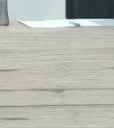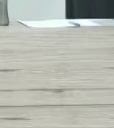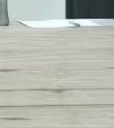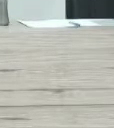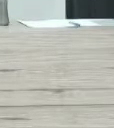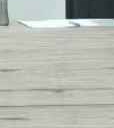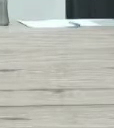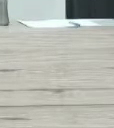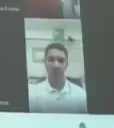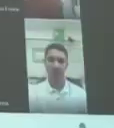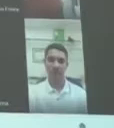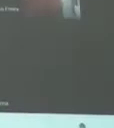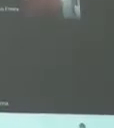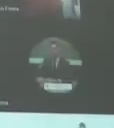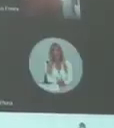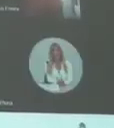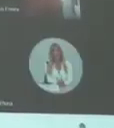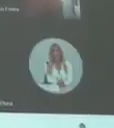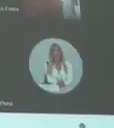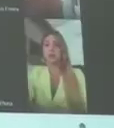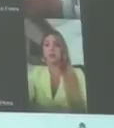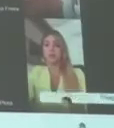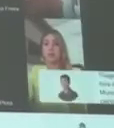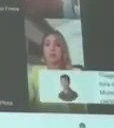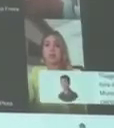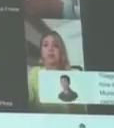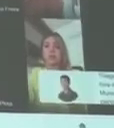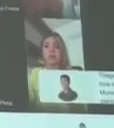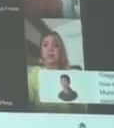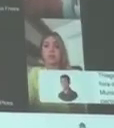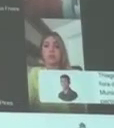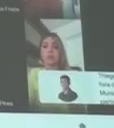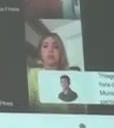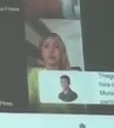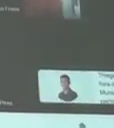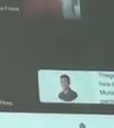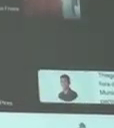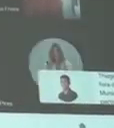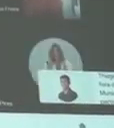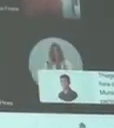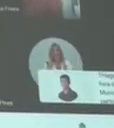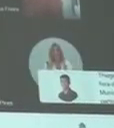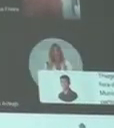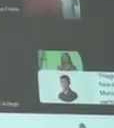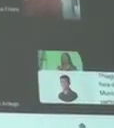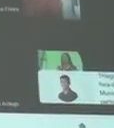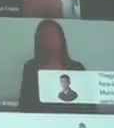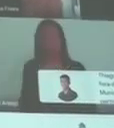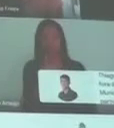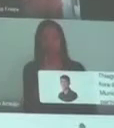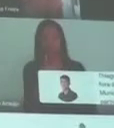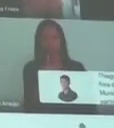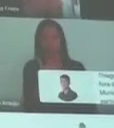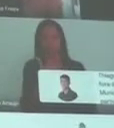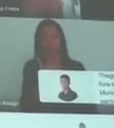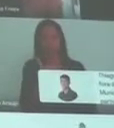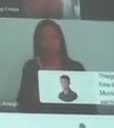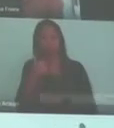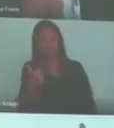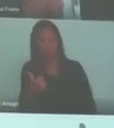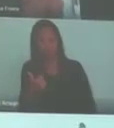Bom dia a todos. A leitura bíblica está no Salmo 121, do 1 ao 8.